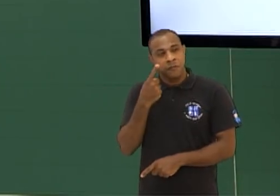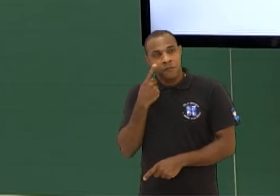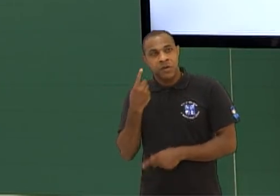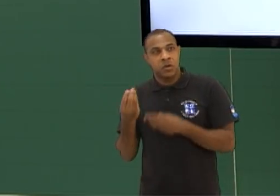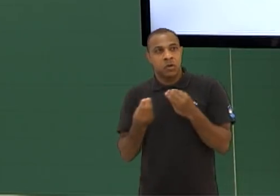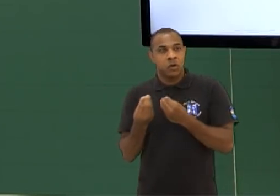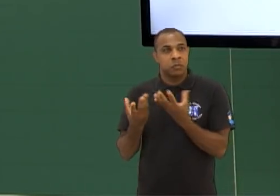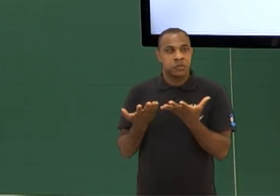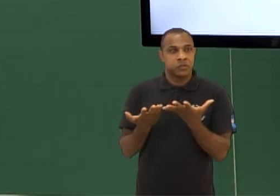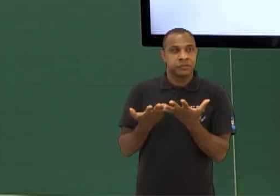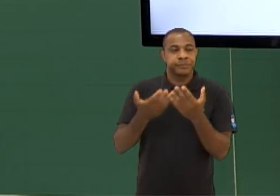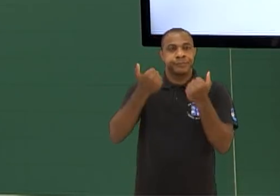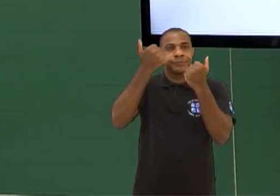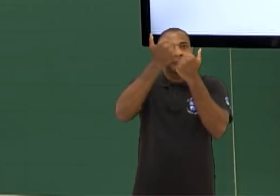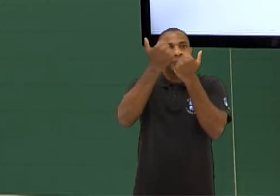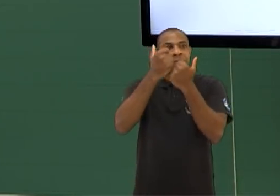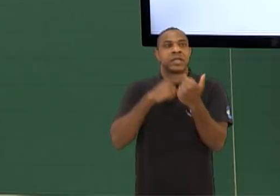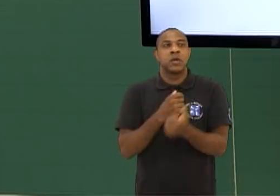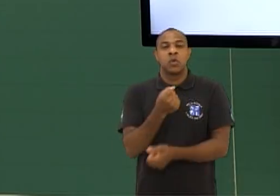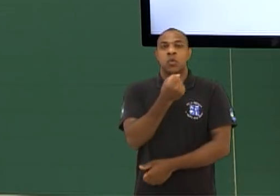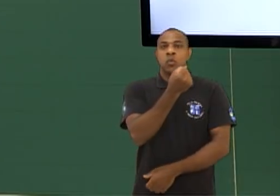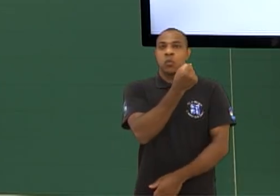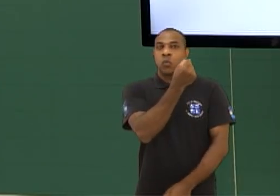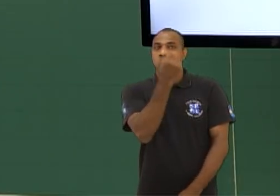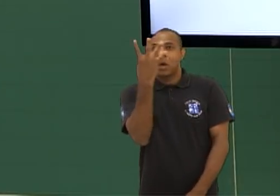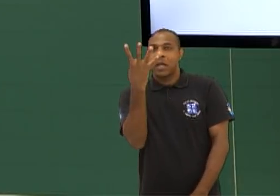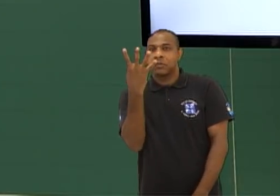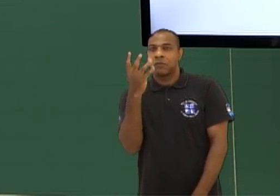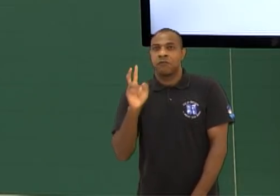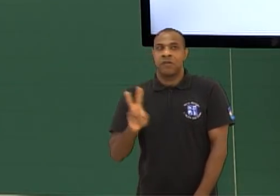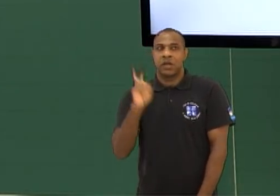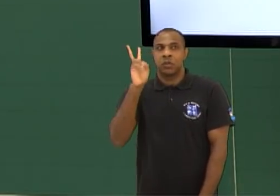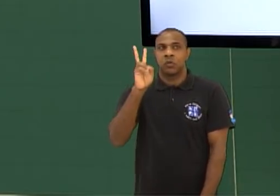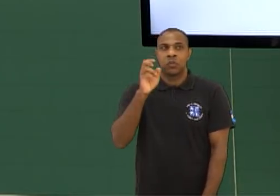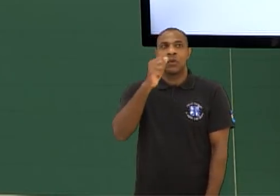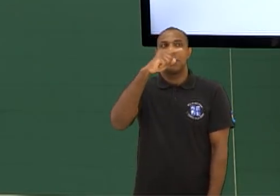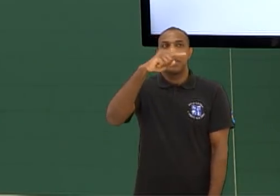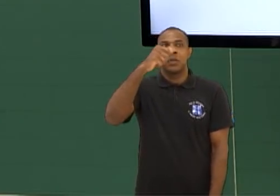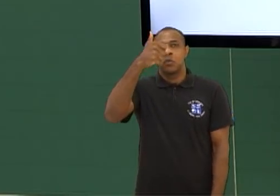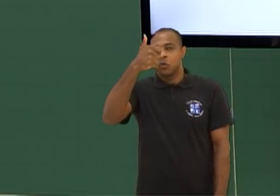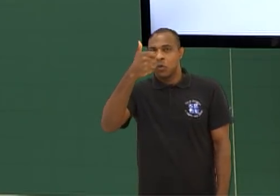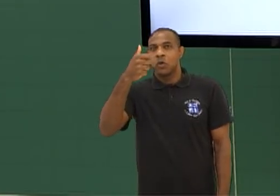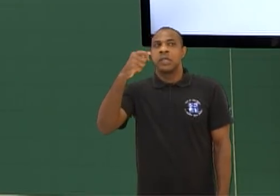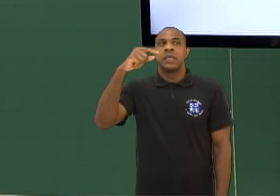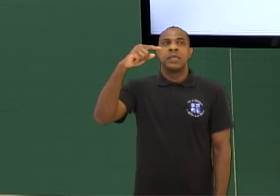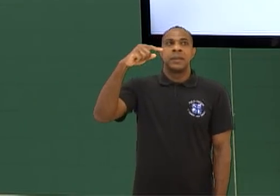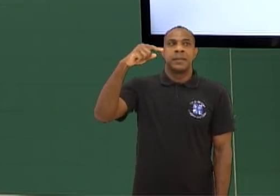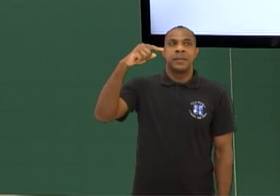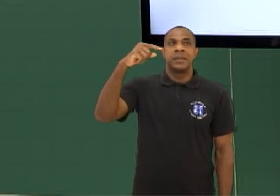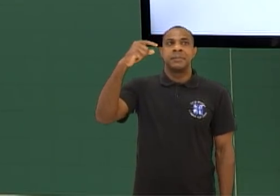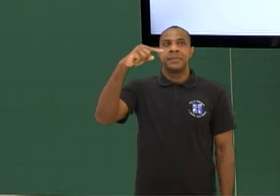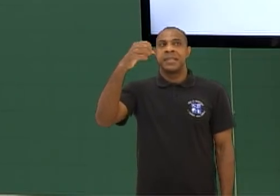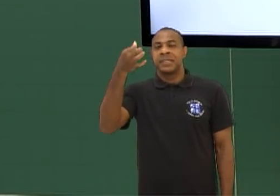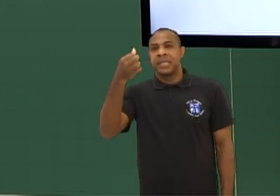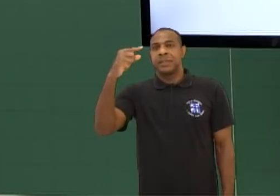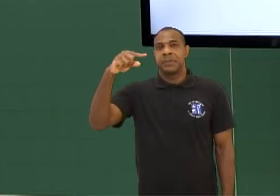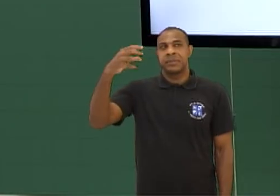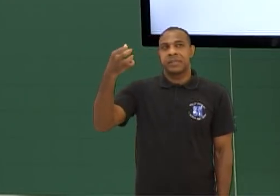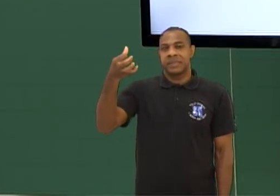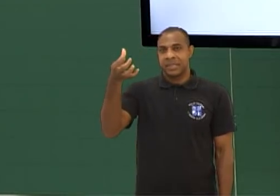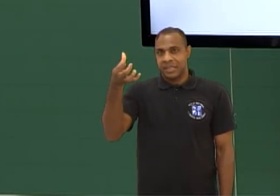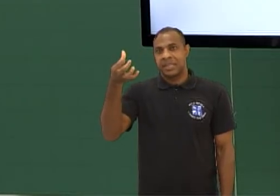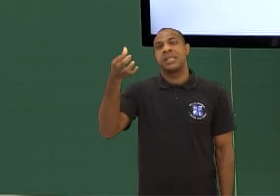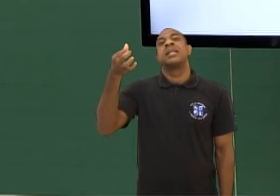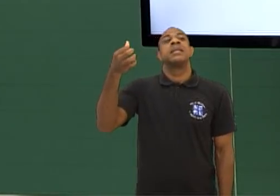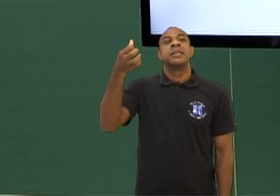na realidade, né? Eu tenho 4 valores numéricos, né? Que foi dado, então eu vejo aqui no quadro. Foi dado o menos 12, o menos 6, o menos